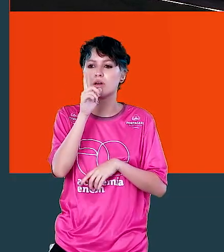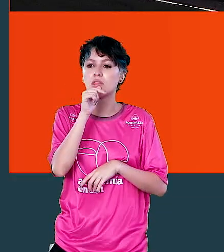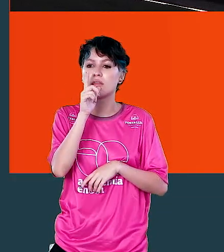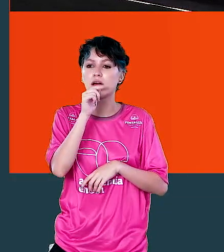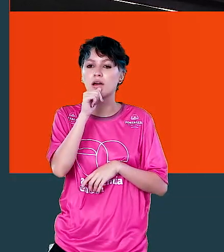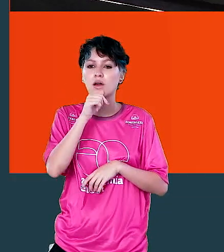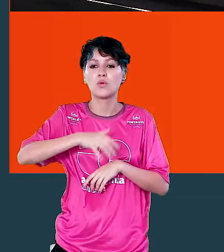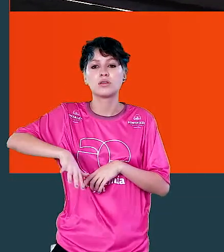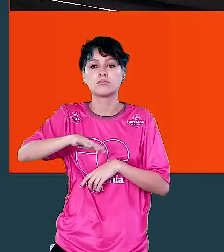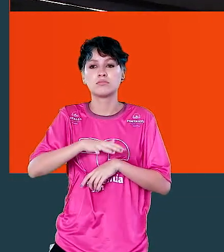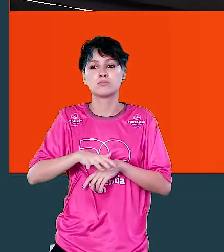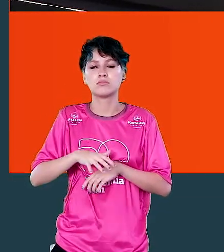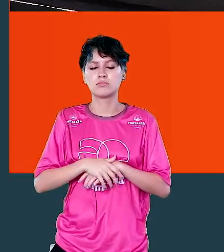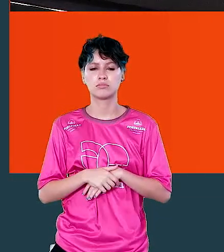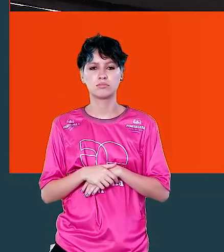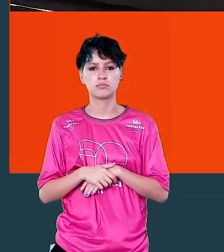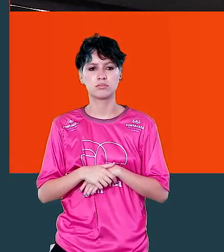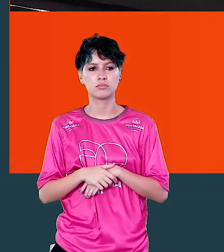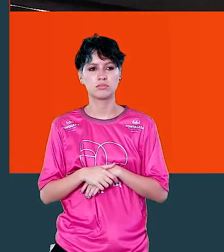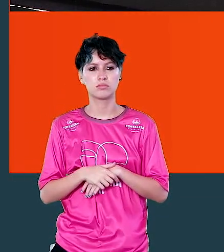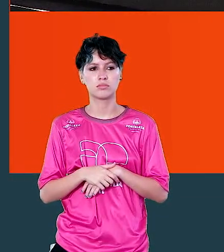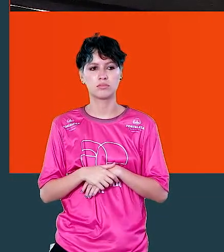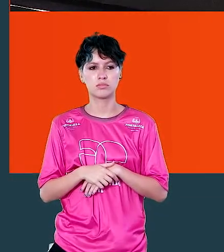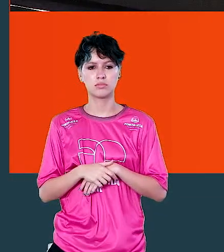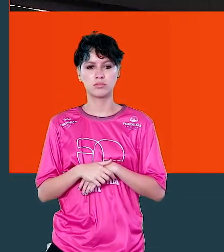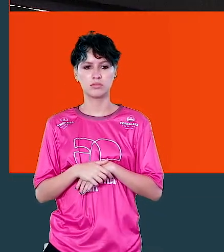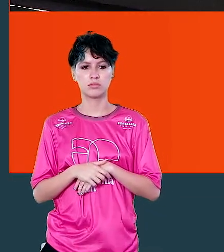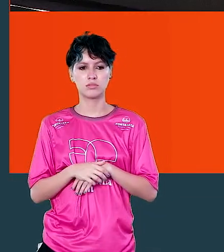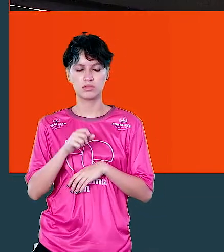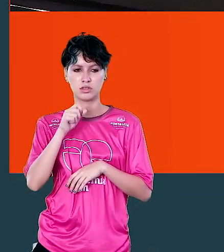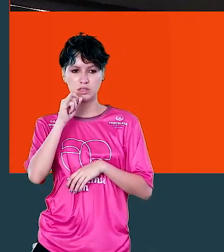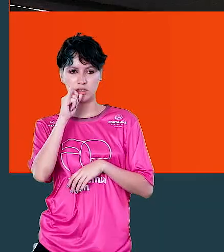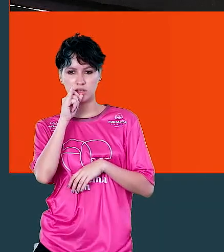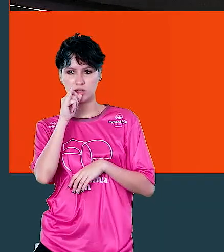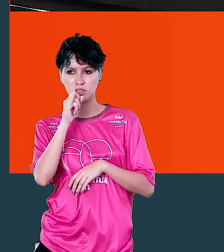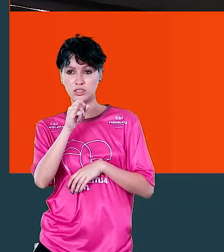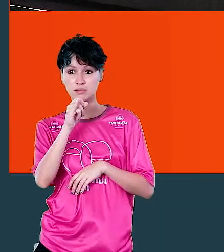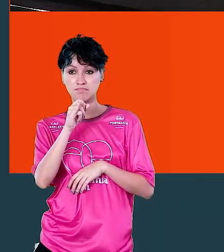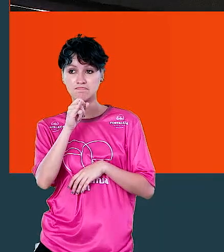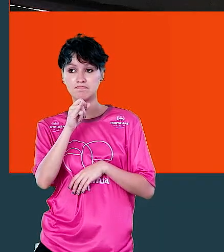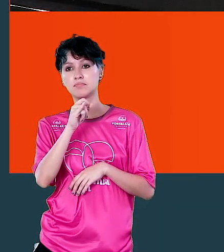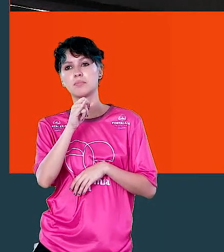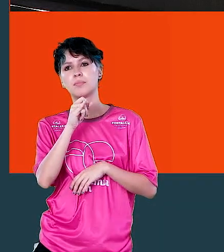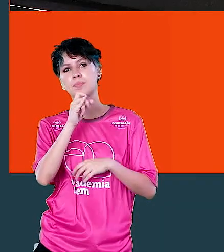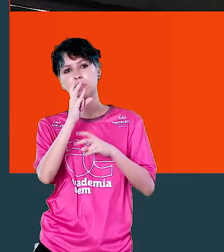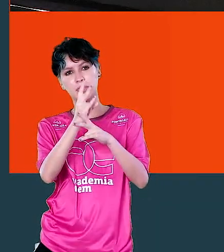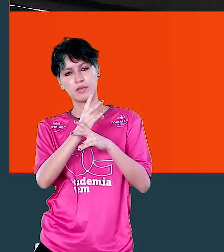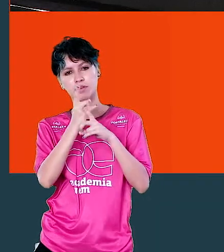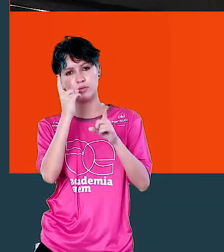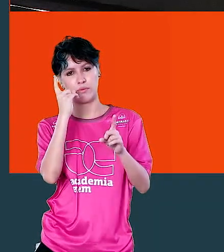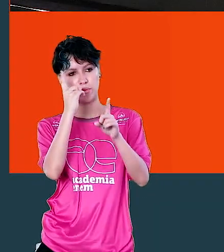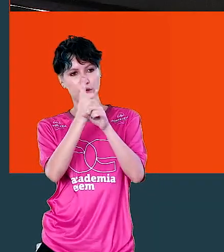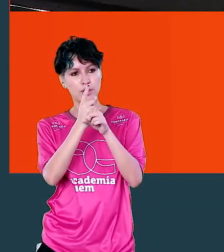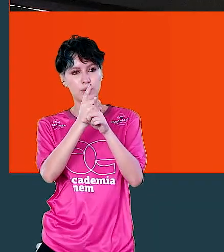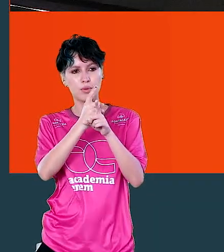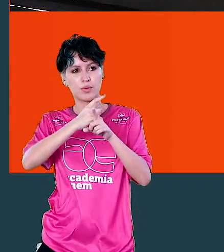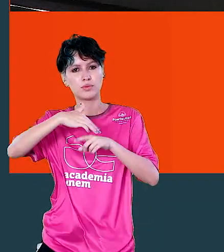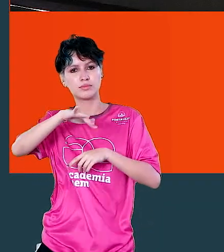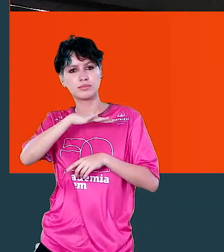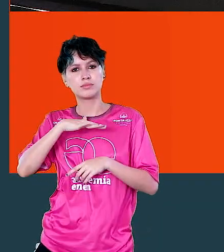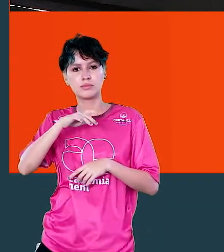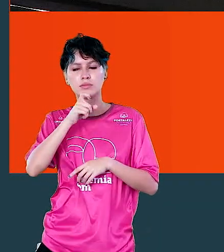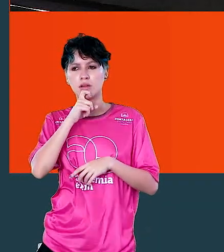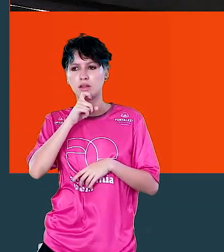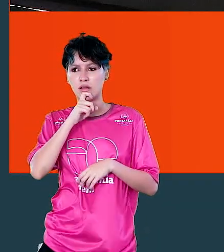a gente encontra uma superfície mais fria que ele condensa. Ele se transforma em líquido. A gente aproxima as